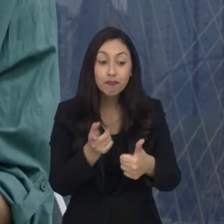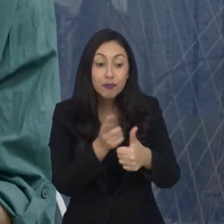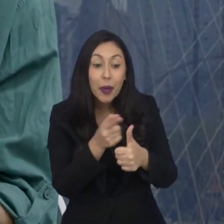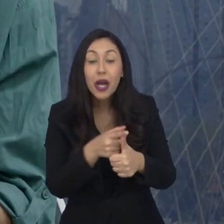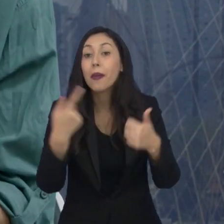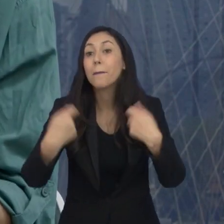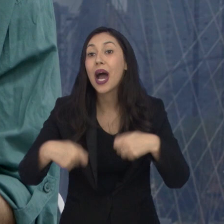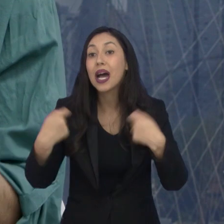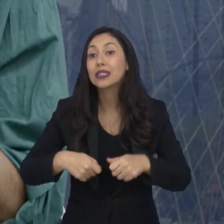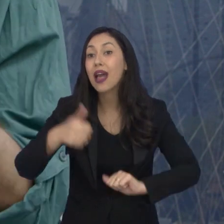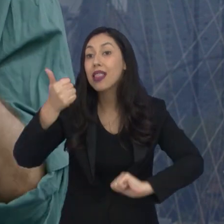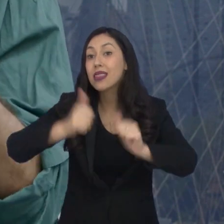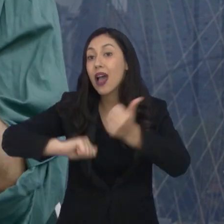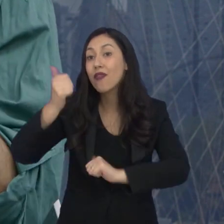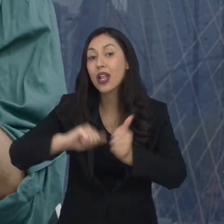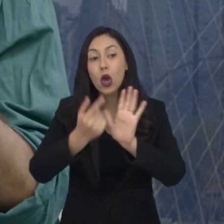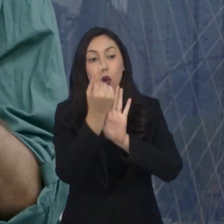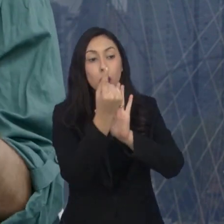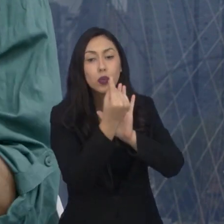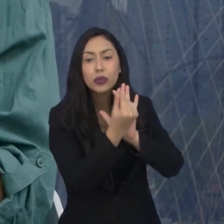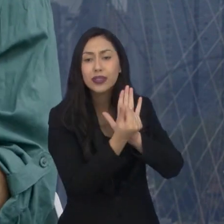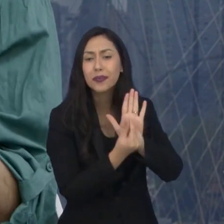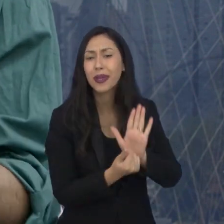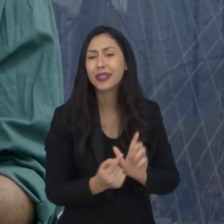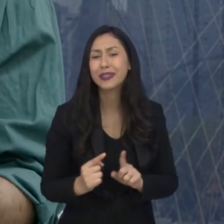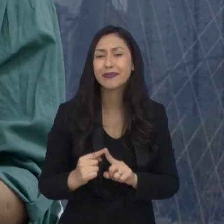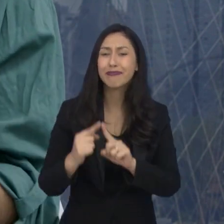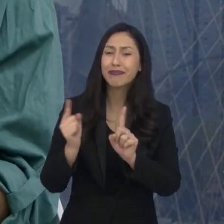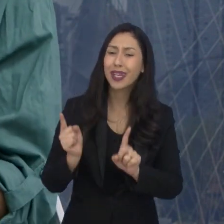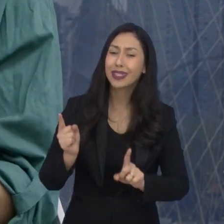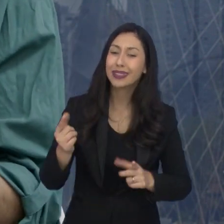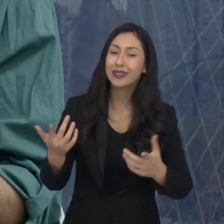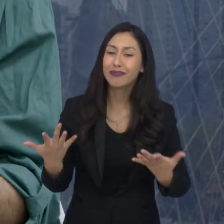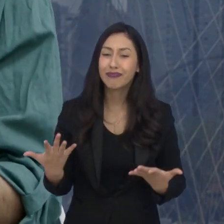e urbanística. Então essas coisas ainda não estão